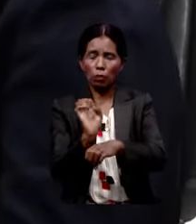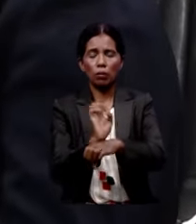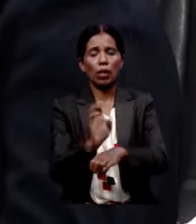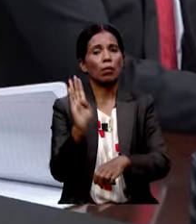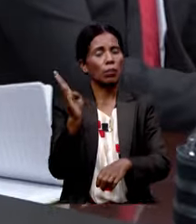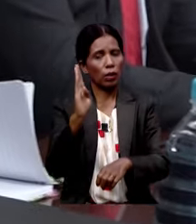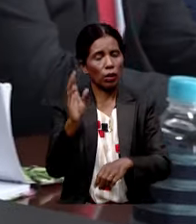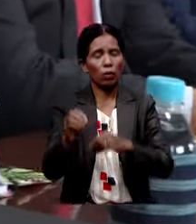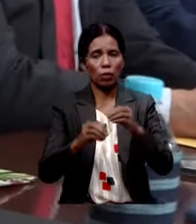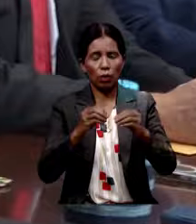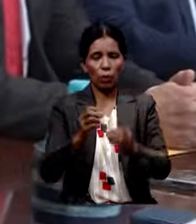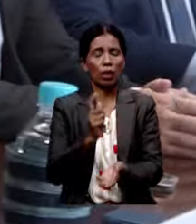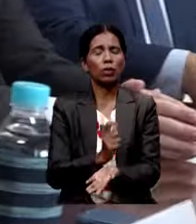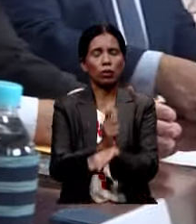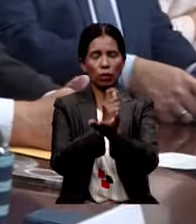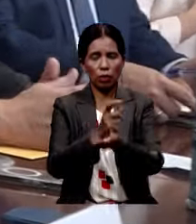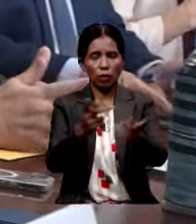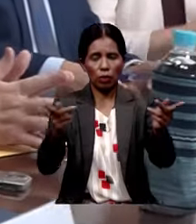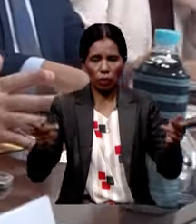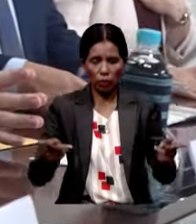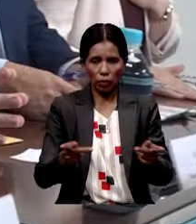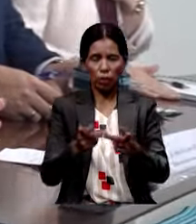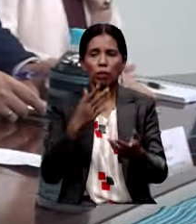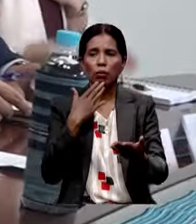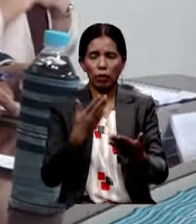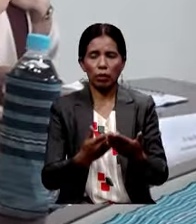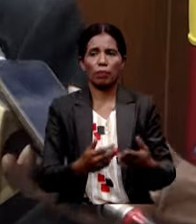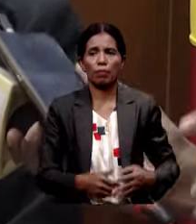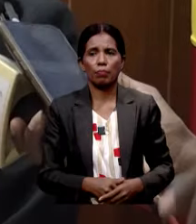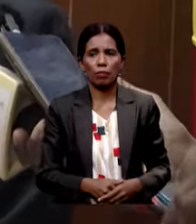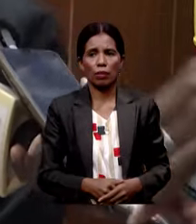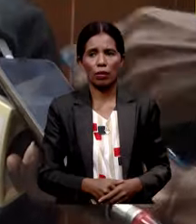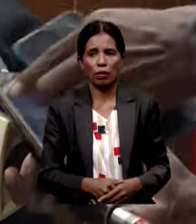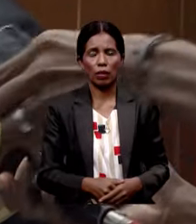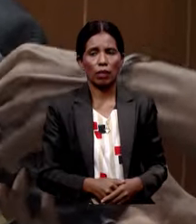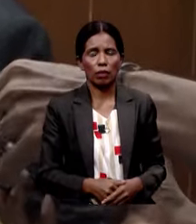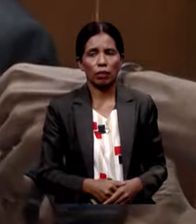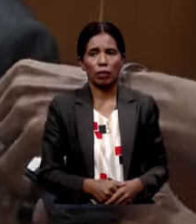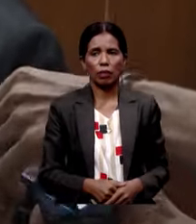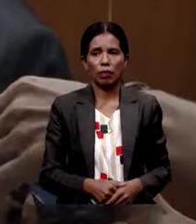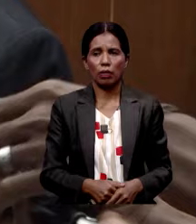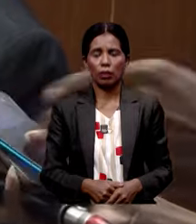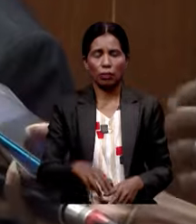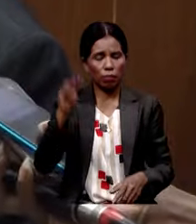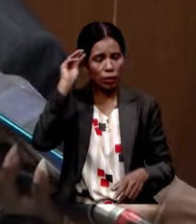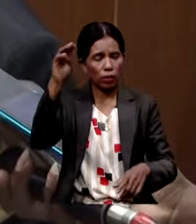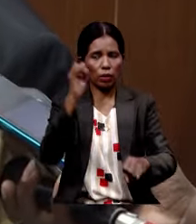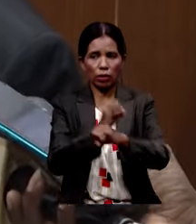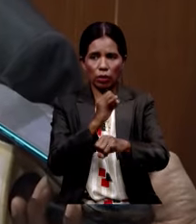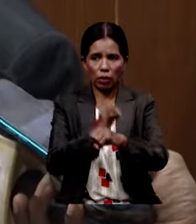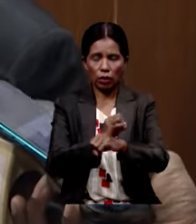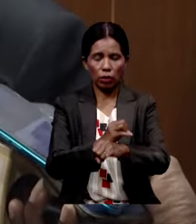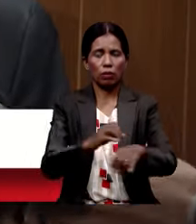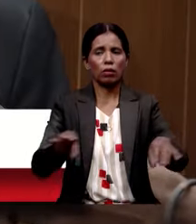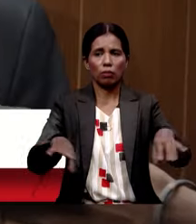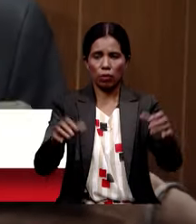Batauro, Nebeto Sai Centro, Biodiversidade. Minister for Defense Industry and